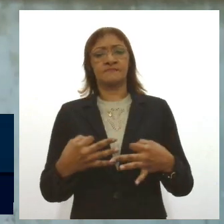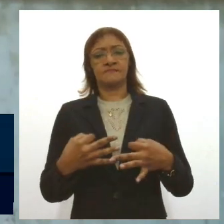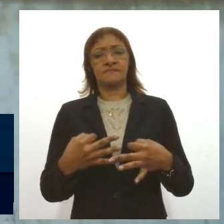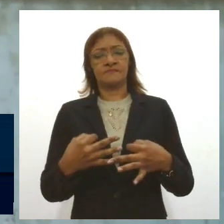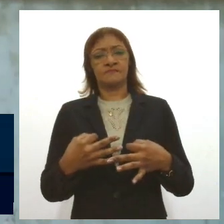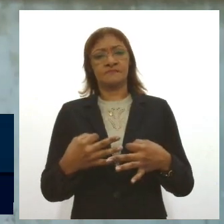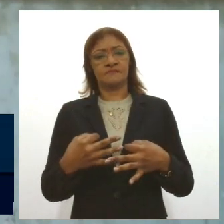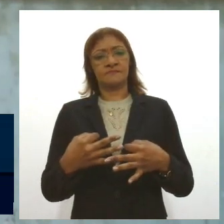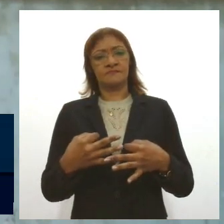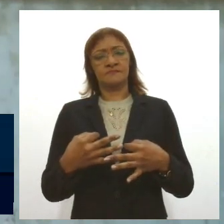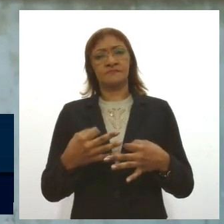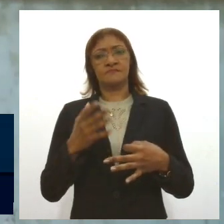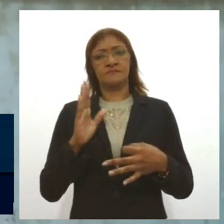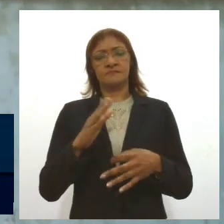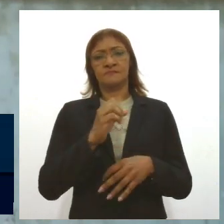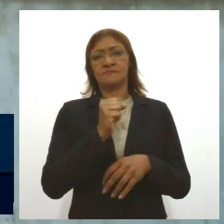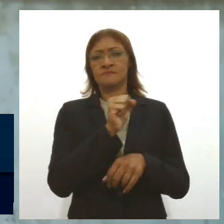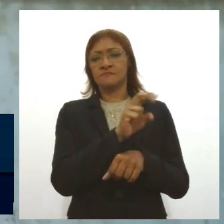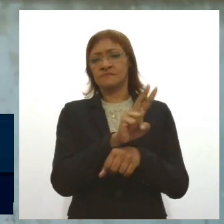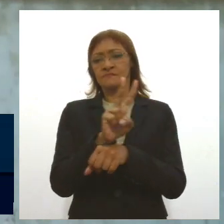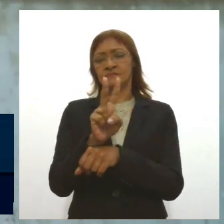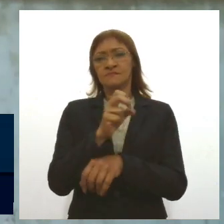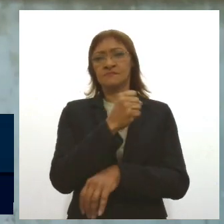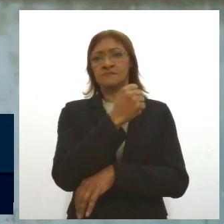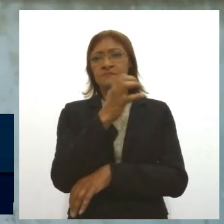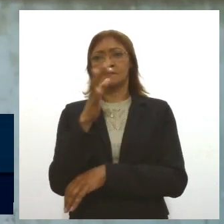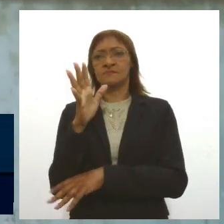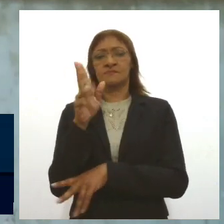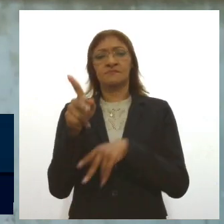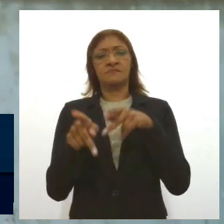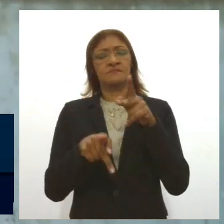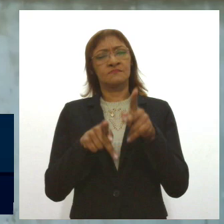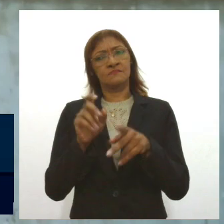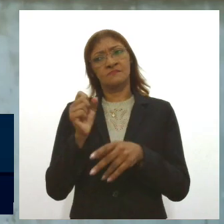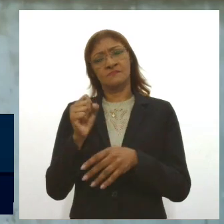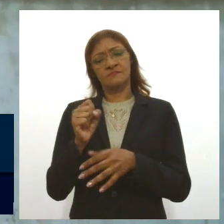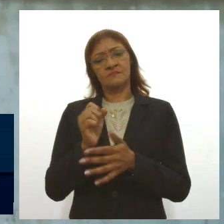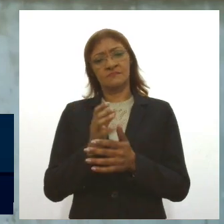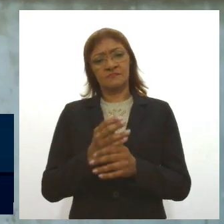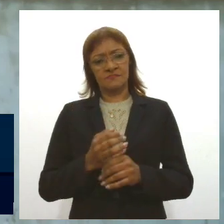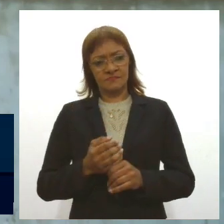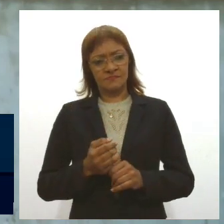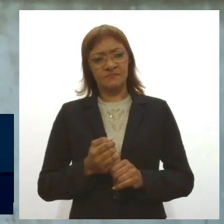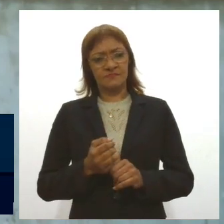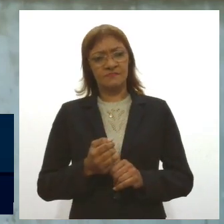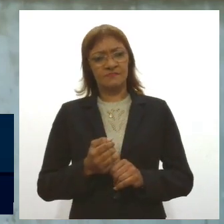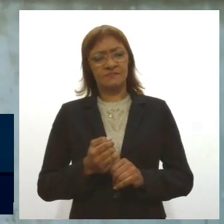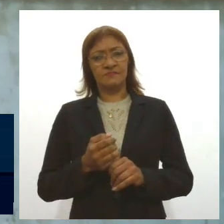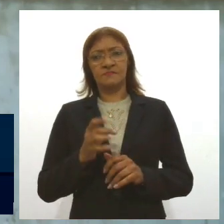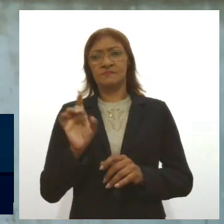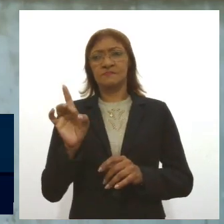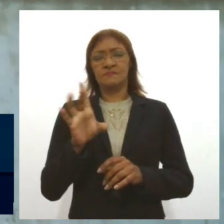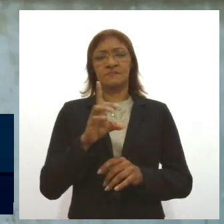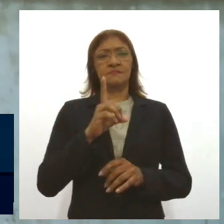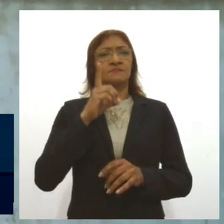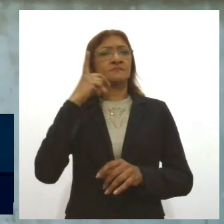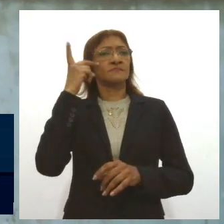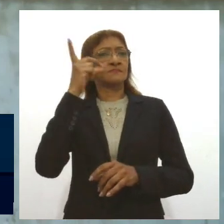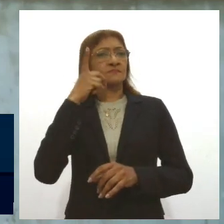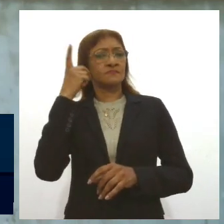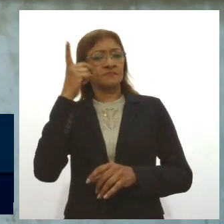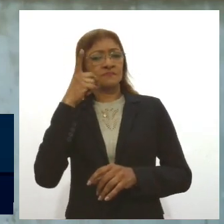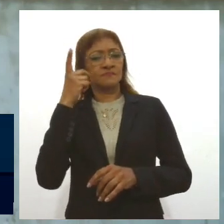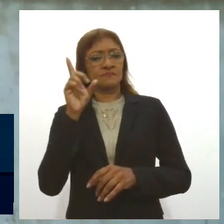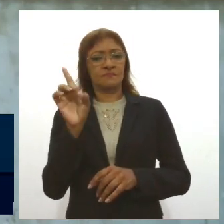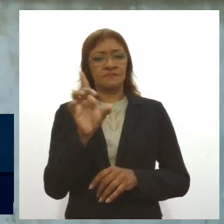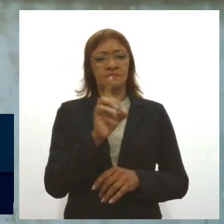benefício do meio ambiente, em benefício do povo sergipano. Nós ouvimos os deputados falarem sobre o